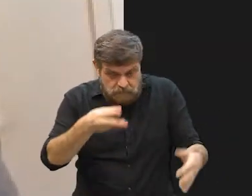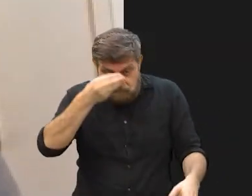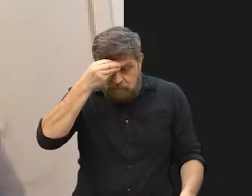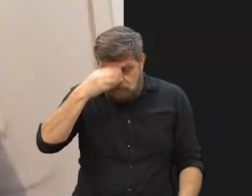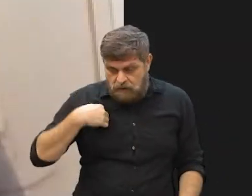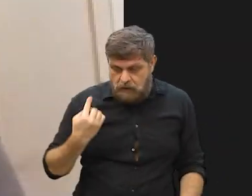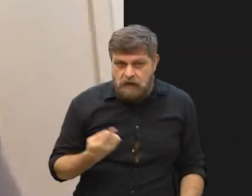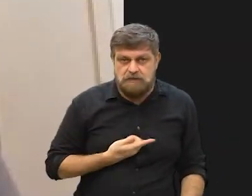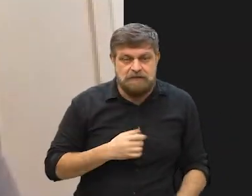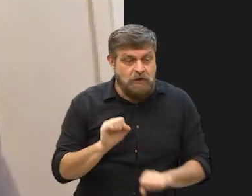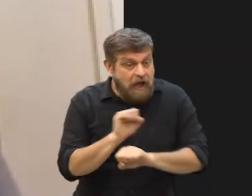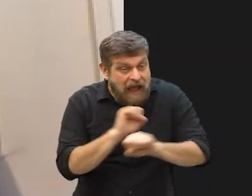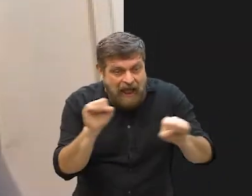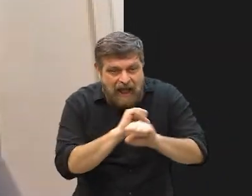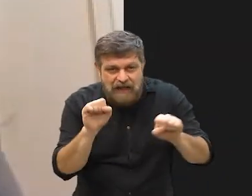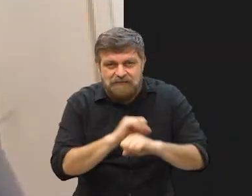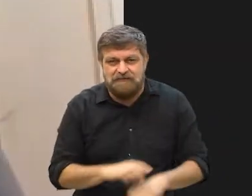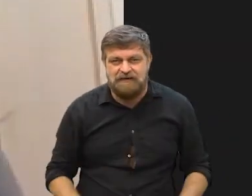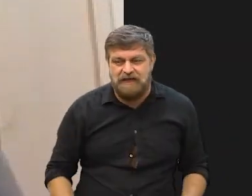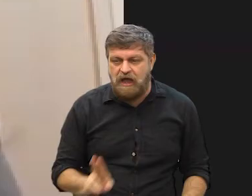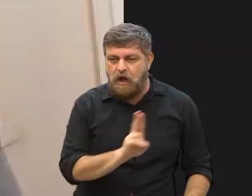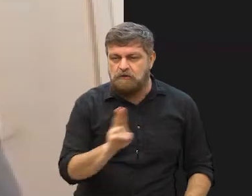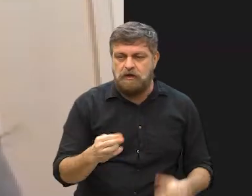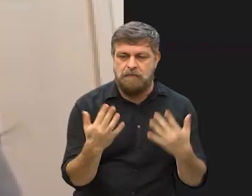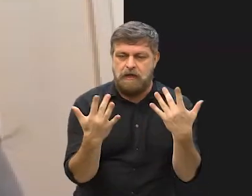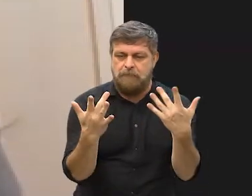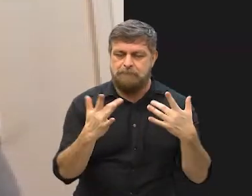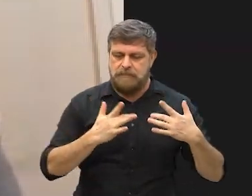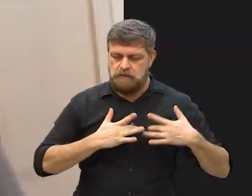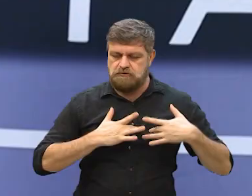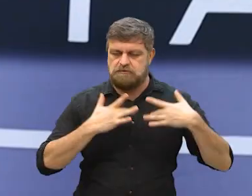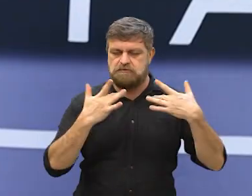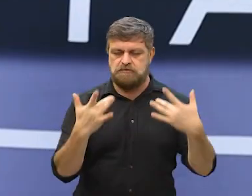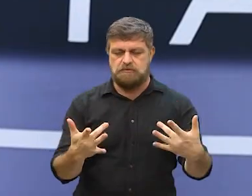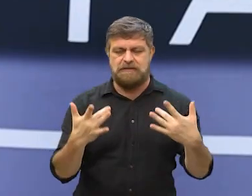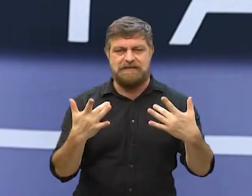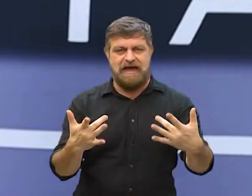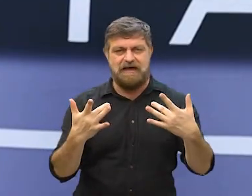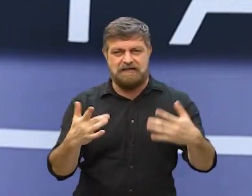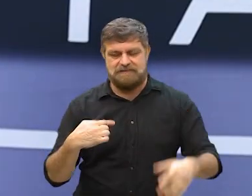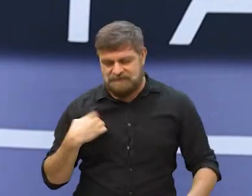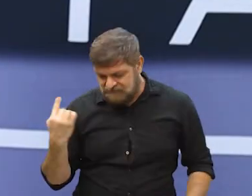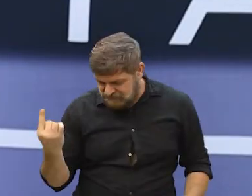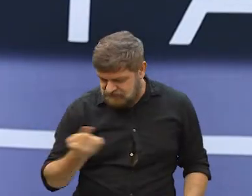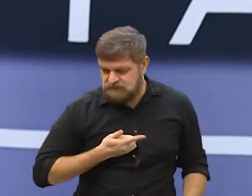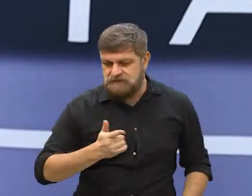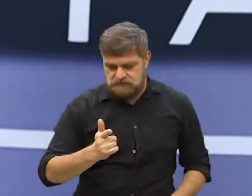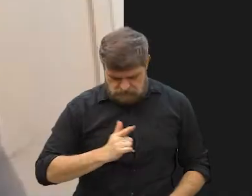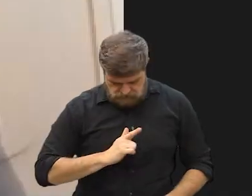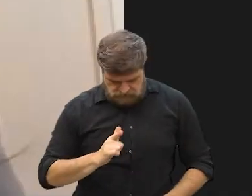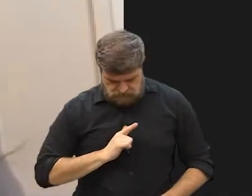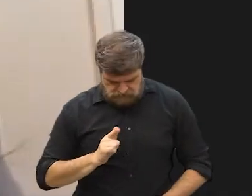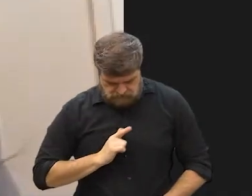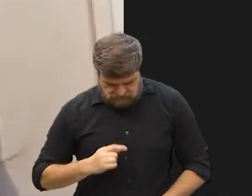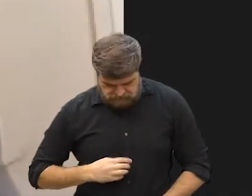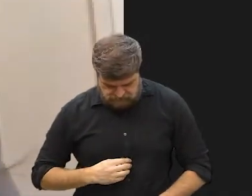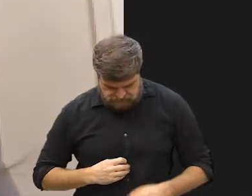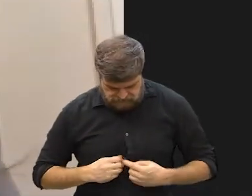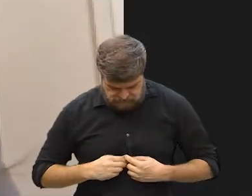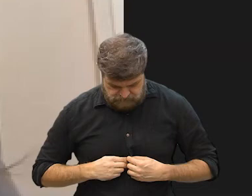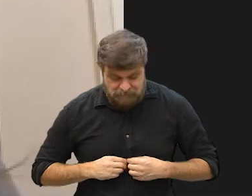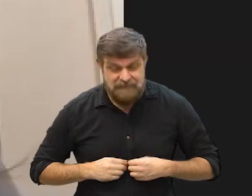gente possa, adorei esse nome do programa, Mãos Solidárias, que a gente possa ter essas mãos